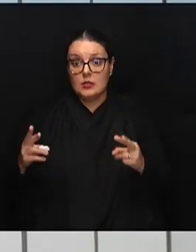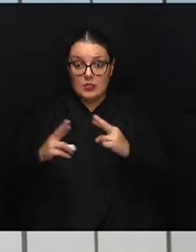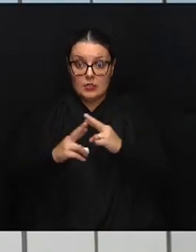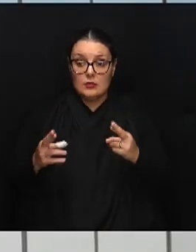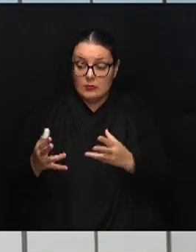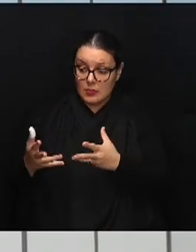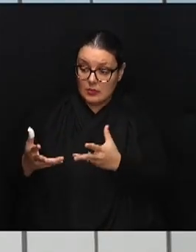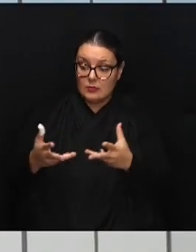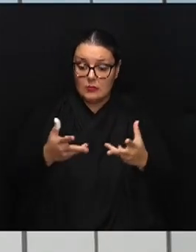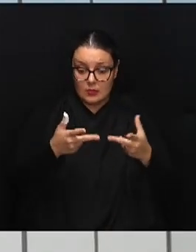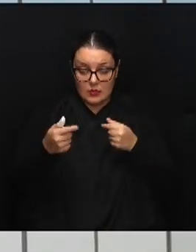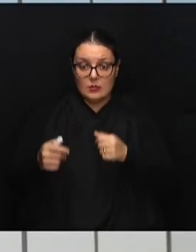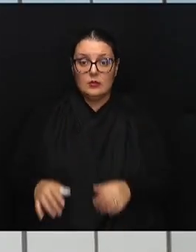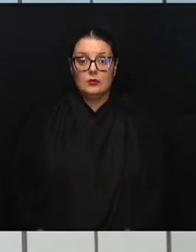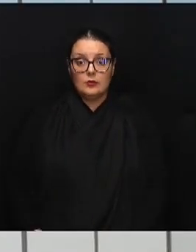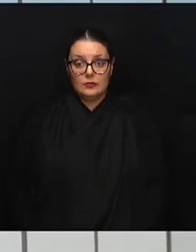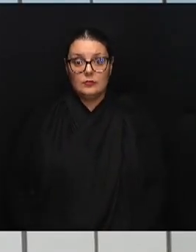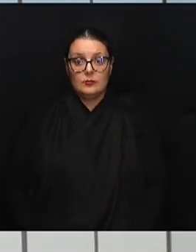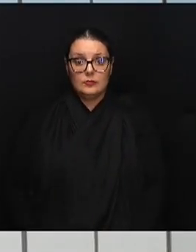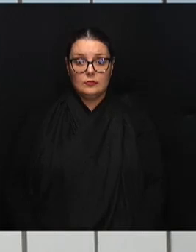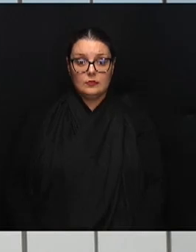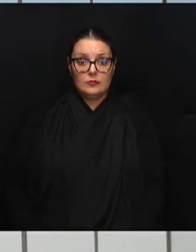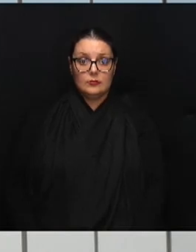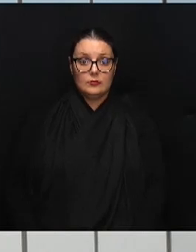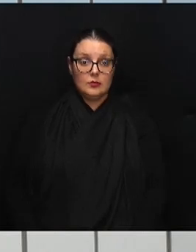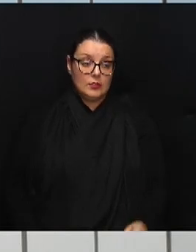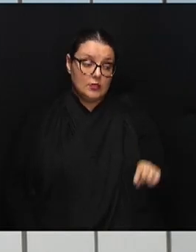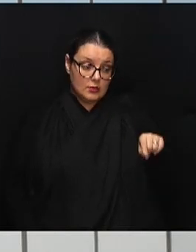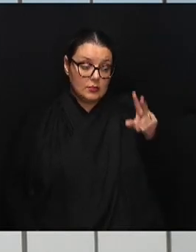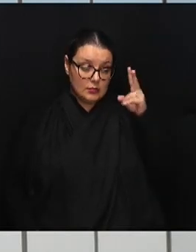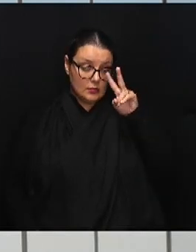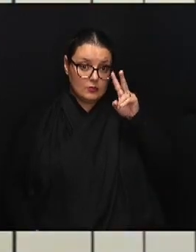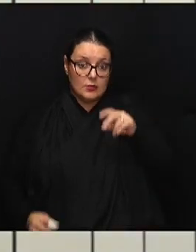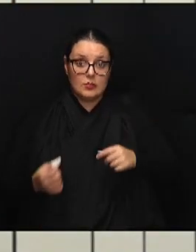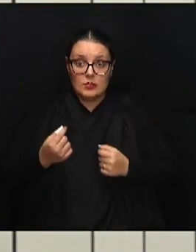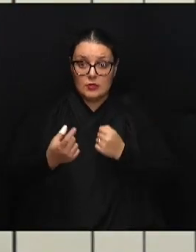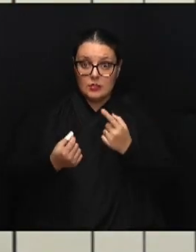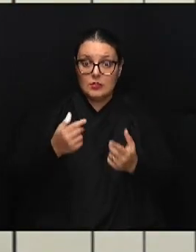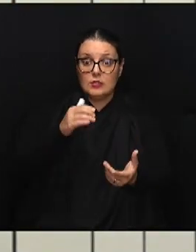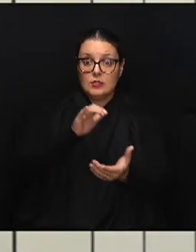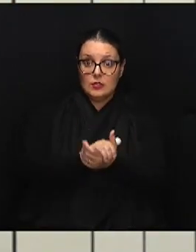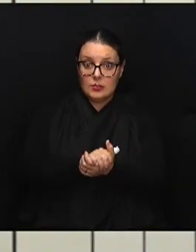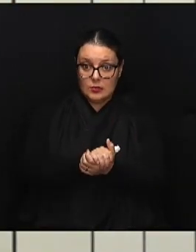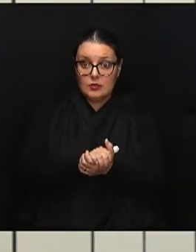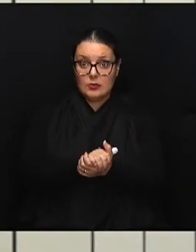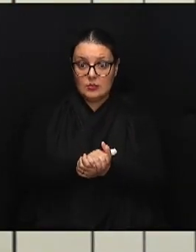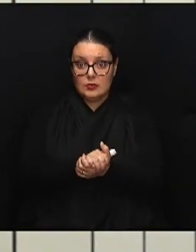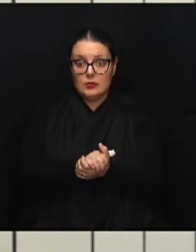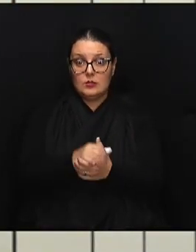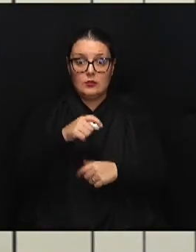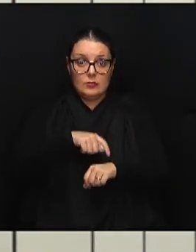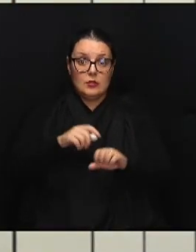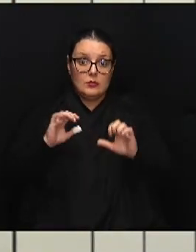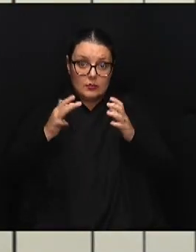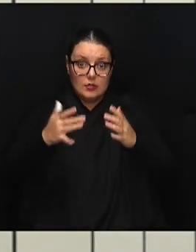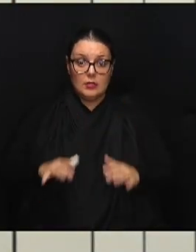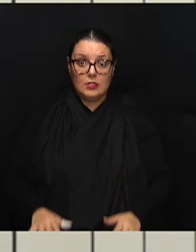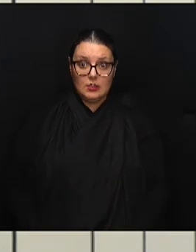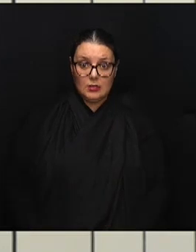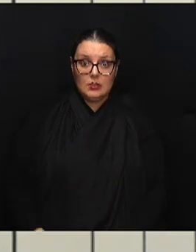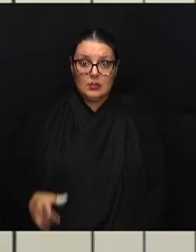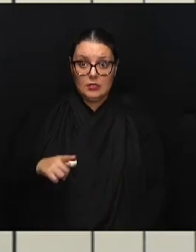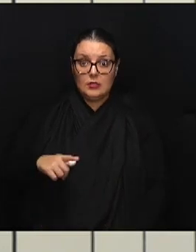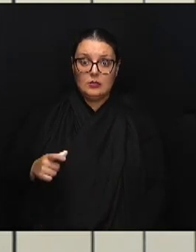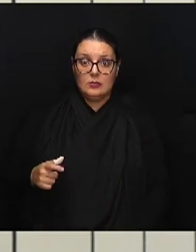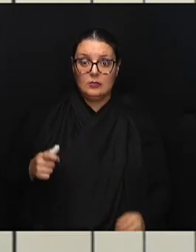ricas, né? Tanto é que, assim, isso já me lembrou de alguns casamentos que ali na hora da festa tem até aquela plaquinha, né,